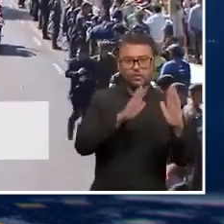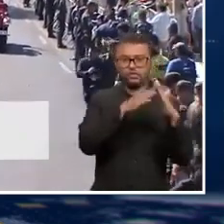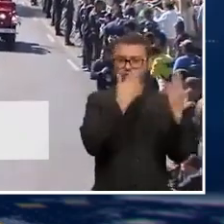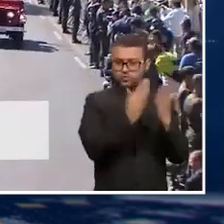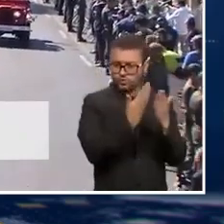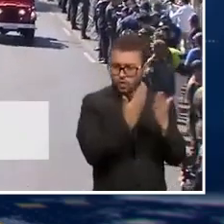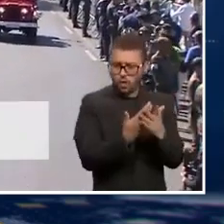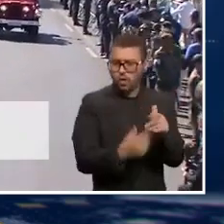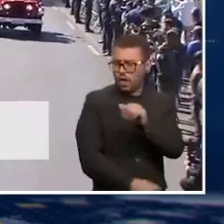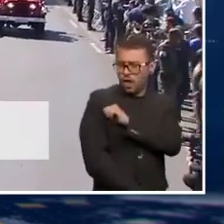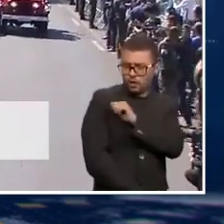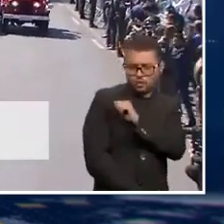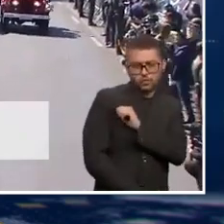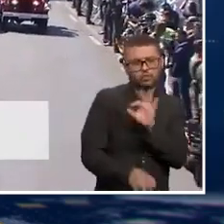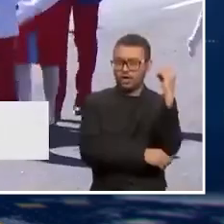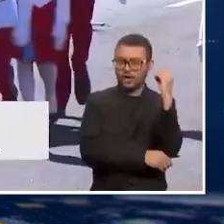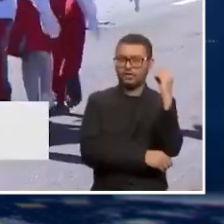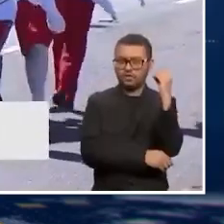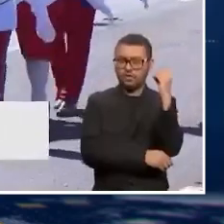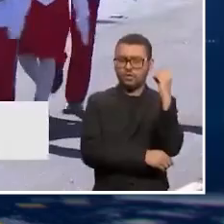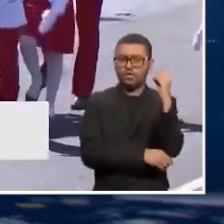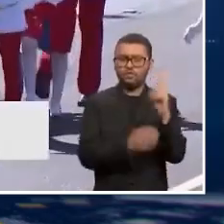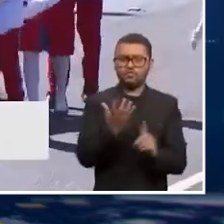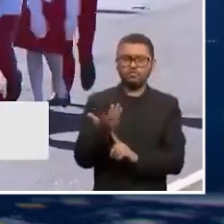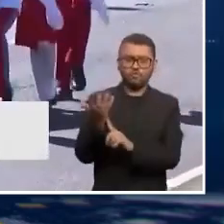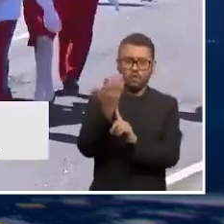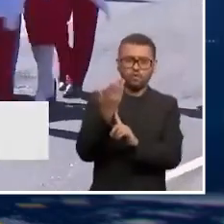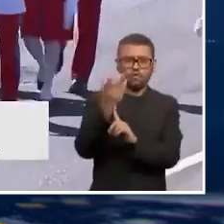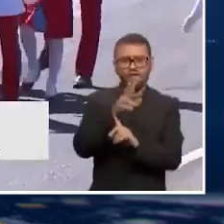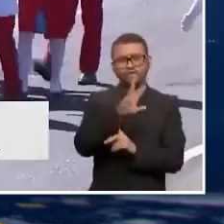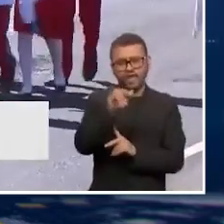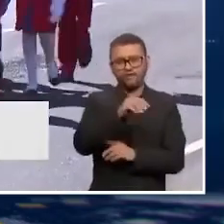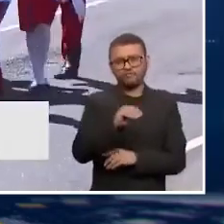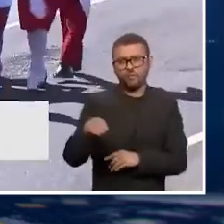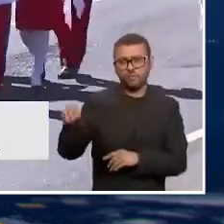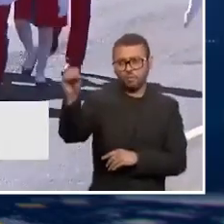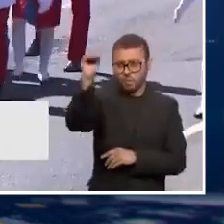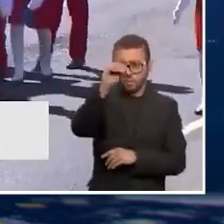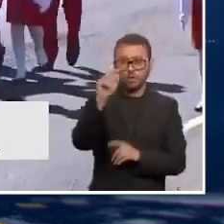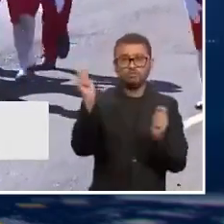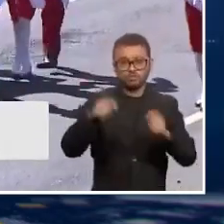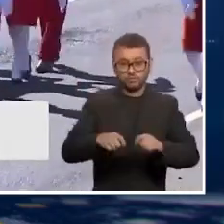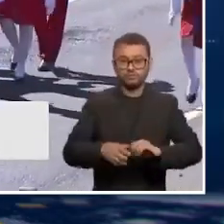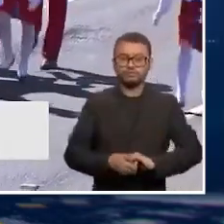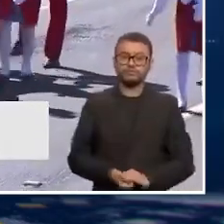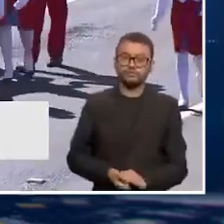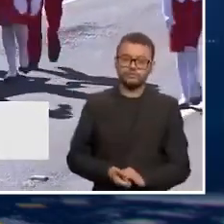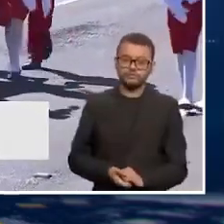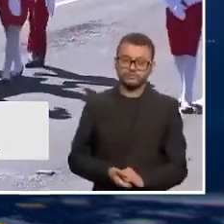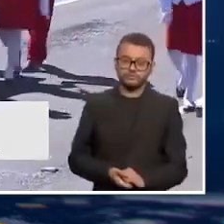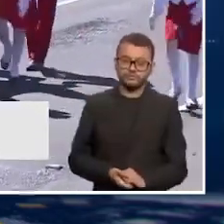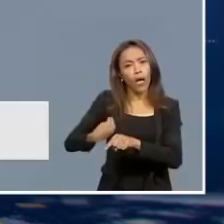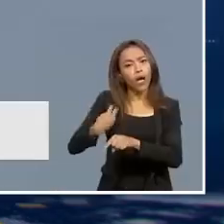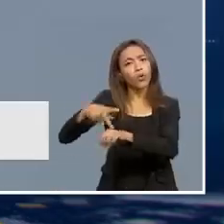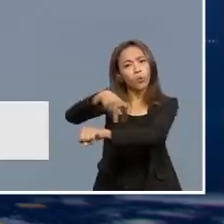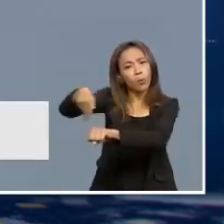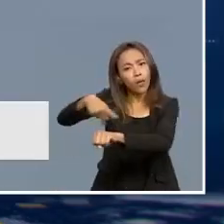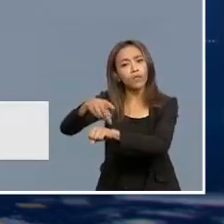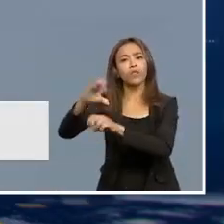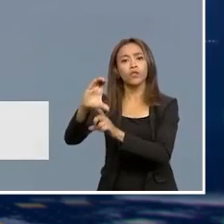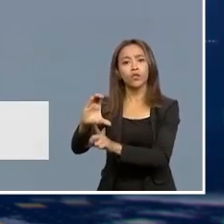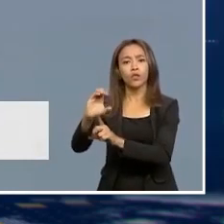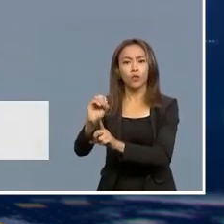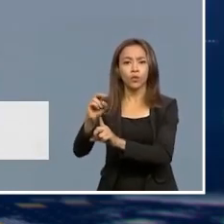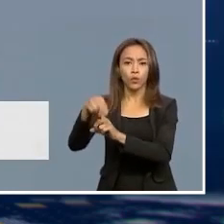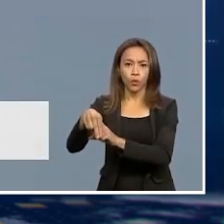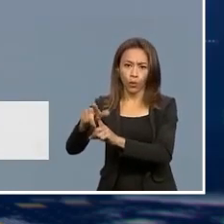uma despolaridade. Isso é normal. Ele sabe o que ele está fazendo ali. O presidente, ele de bobo, ele não tem nada. E ele já imaginava isso nesse evento de